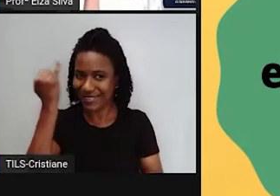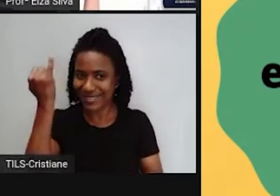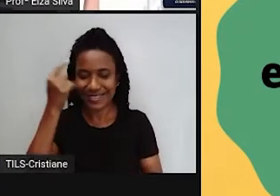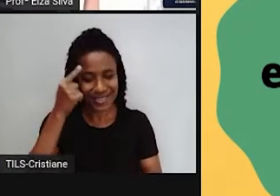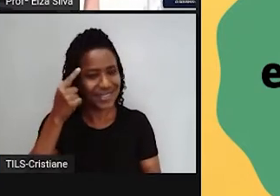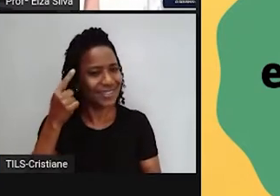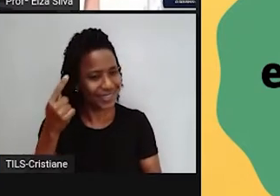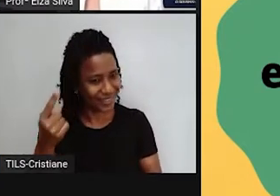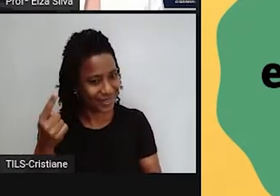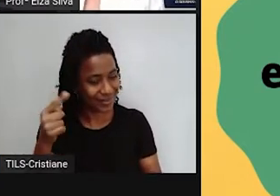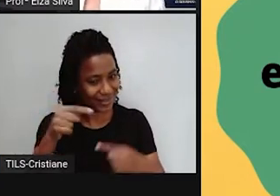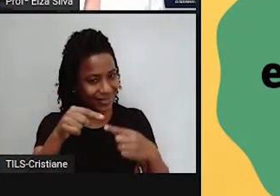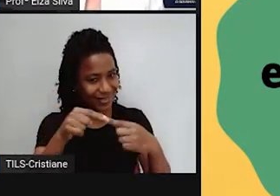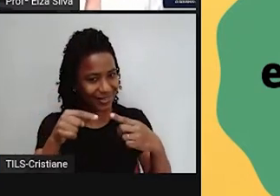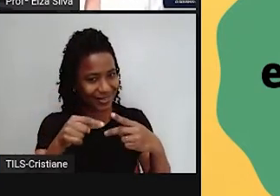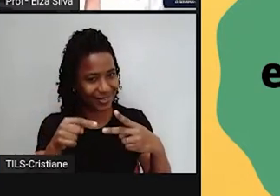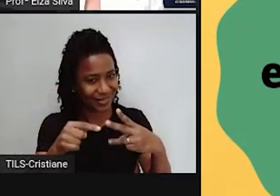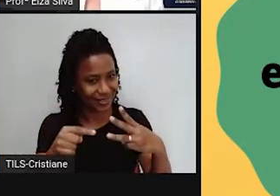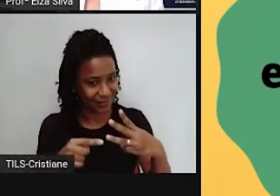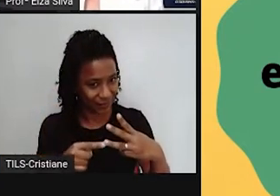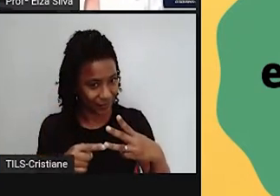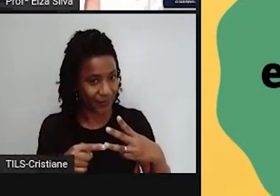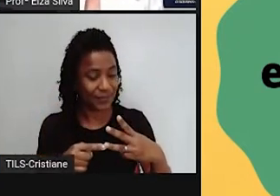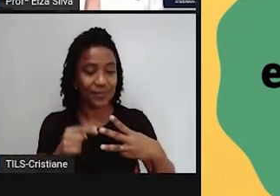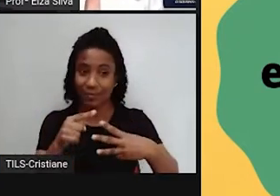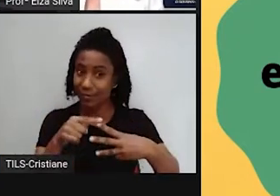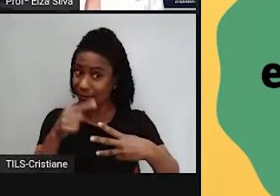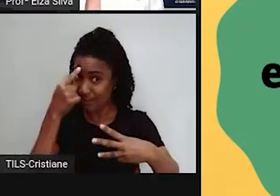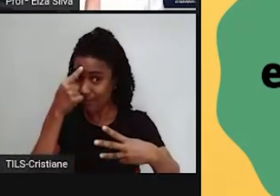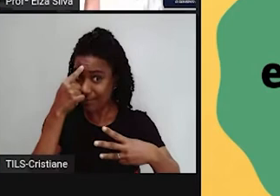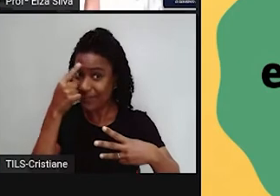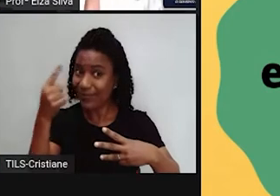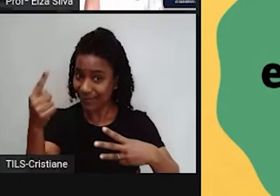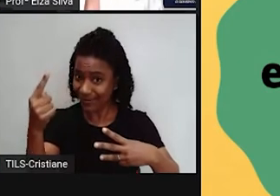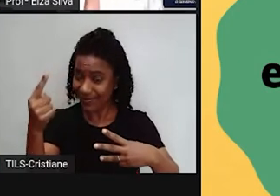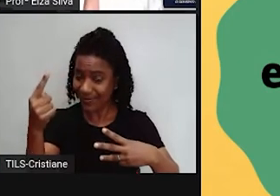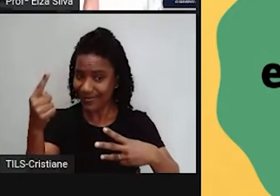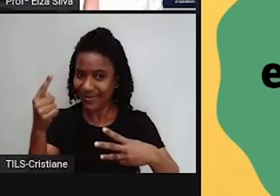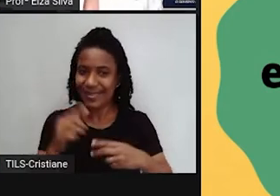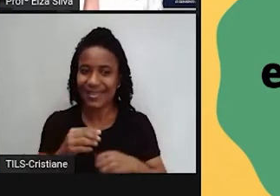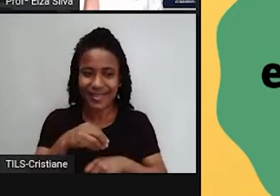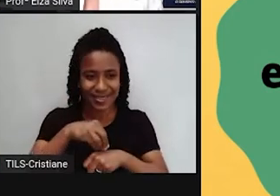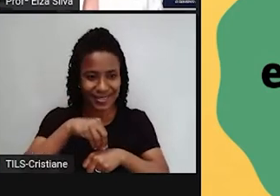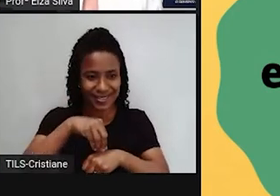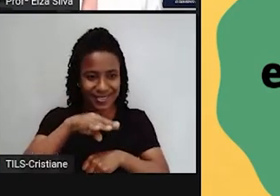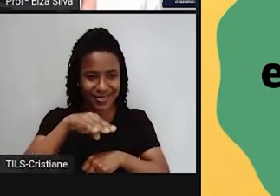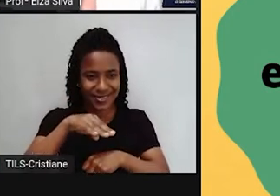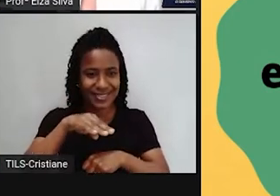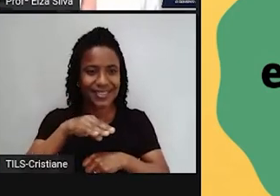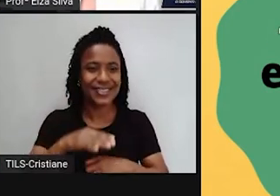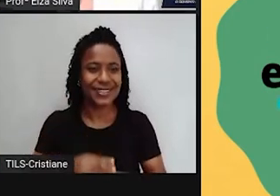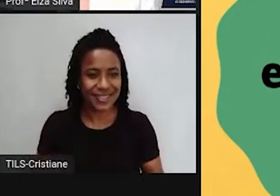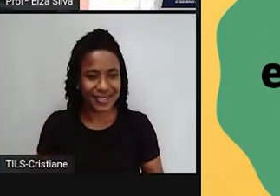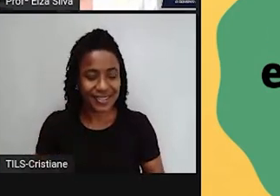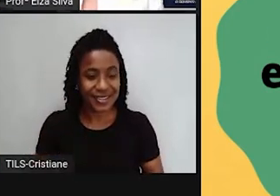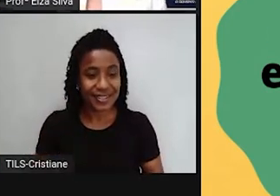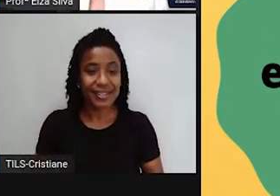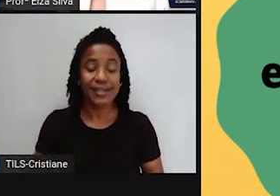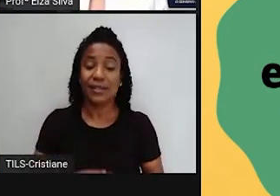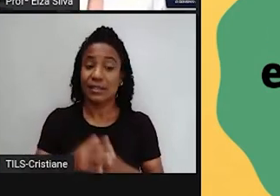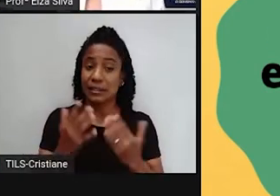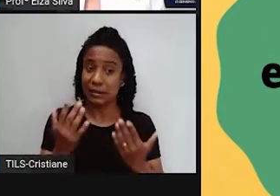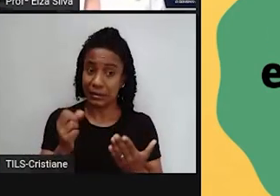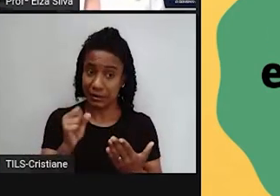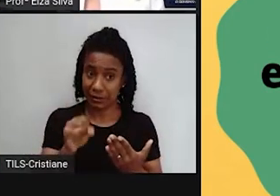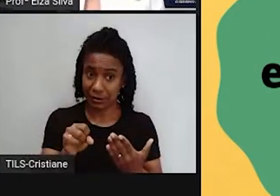durante as nossas aulas? Vamos lá? Lembrando, tips, dicas. Sempre que você for